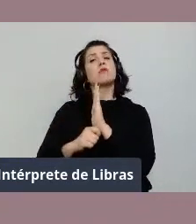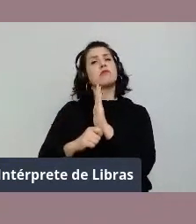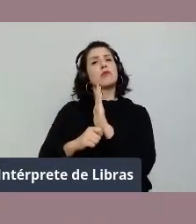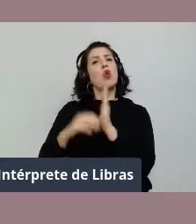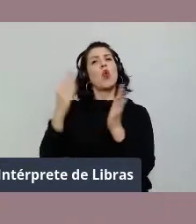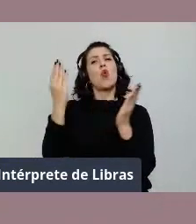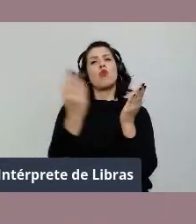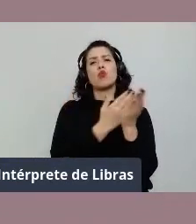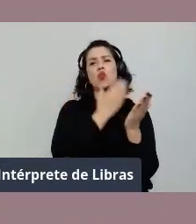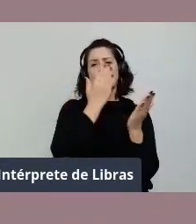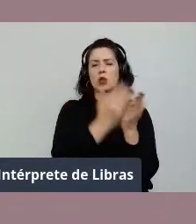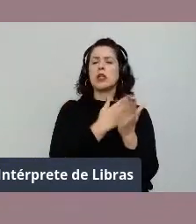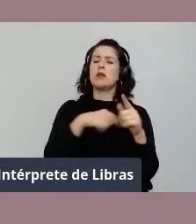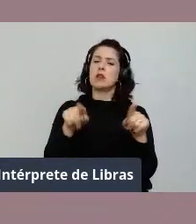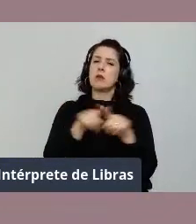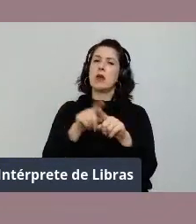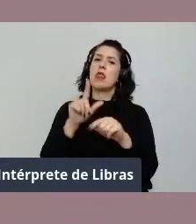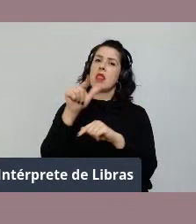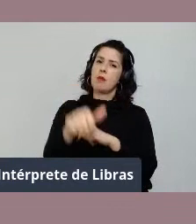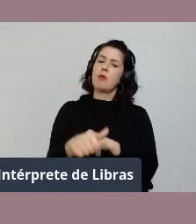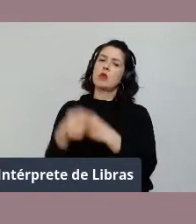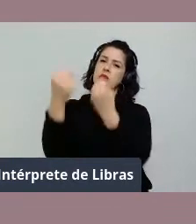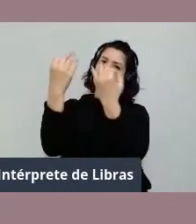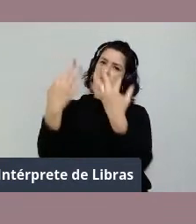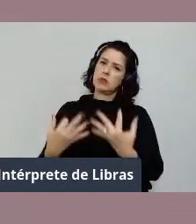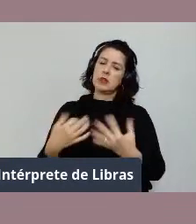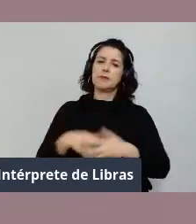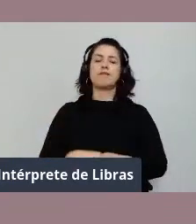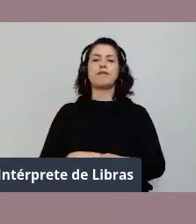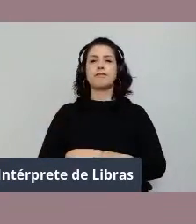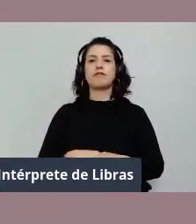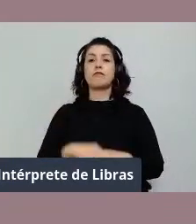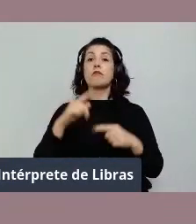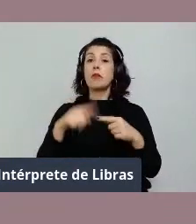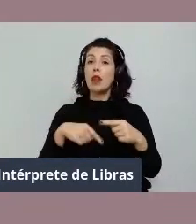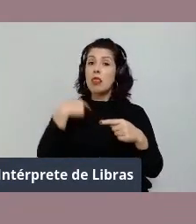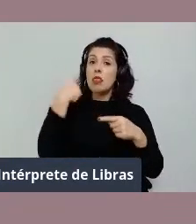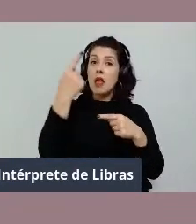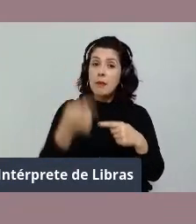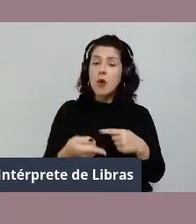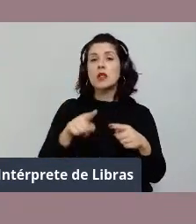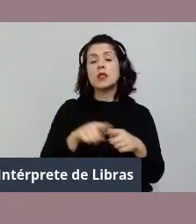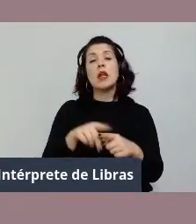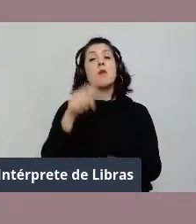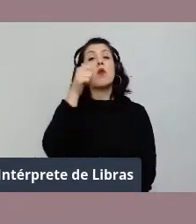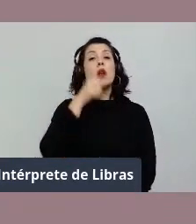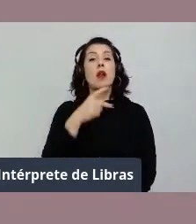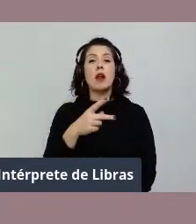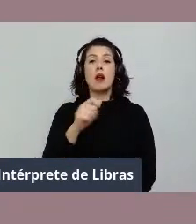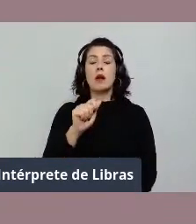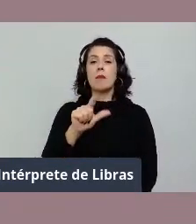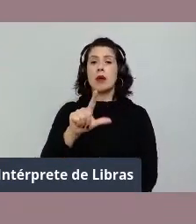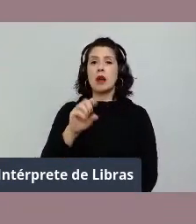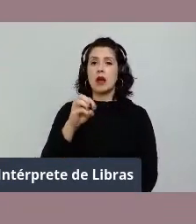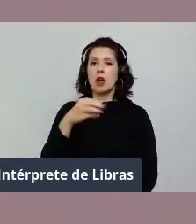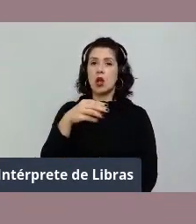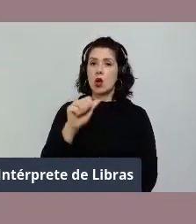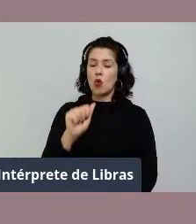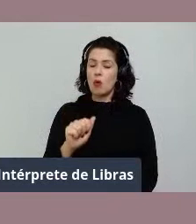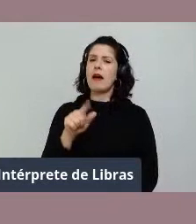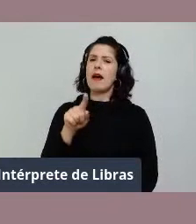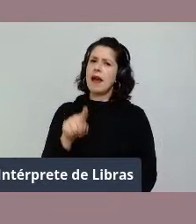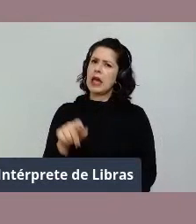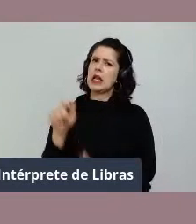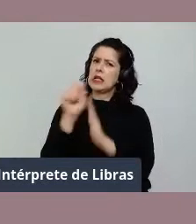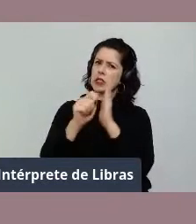depois da Elisama. E em seguida, a Paloma Vidal, que é escritora, contista.